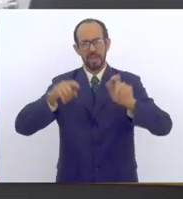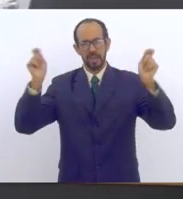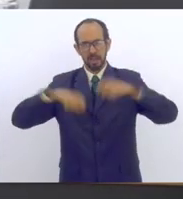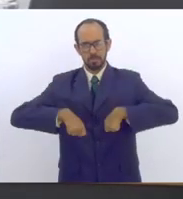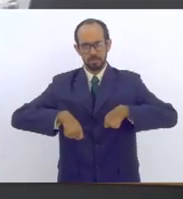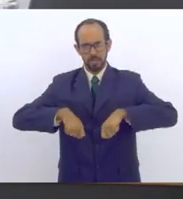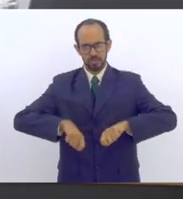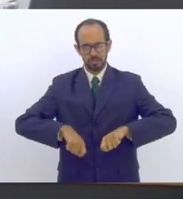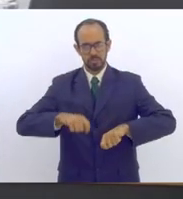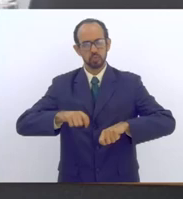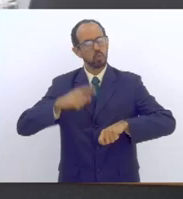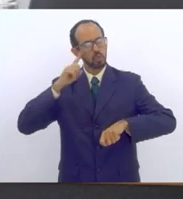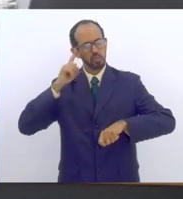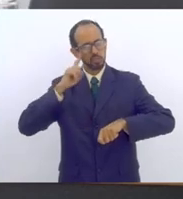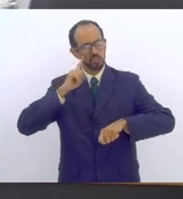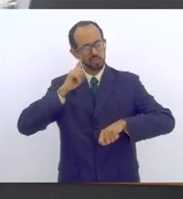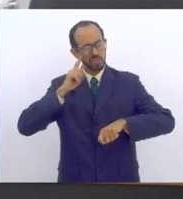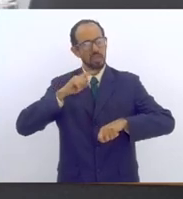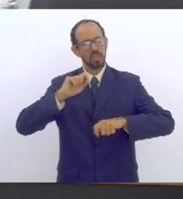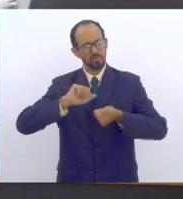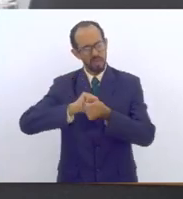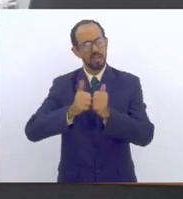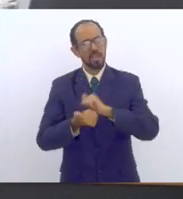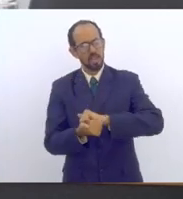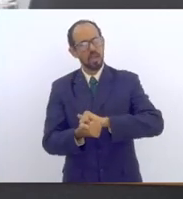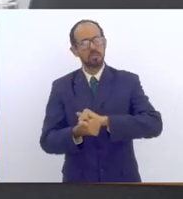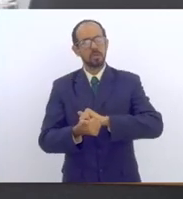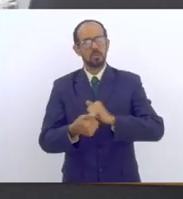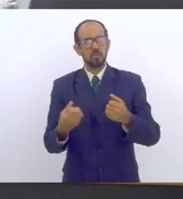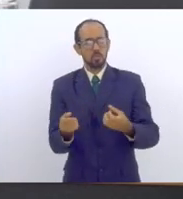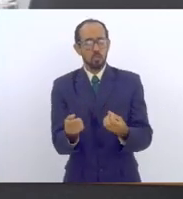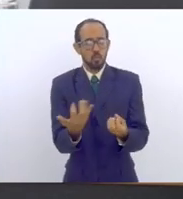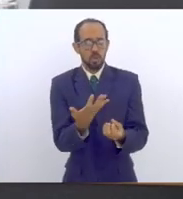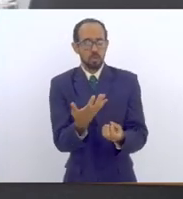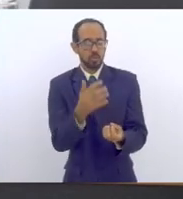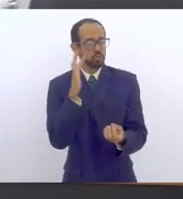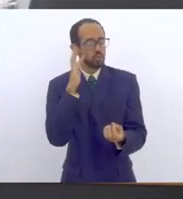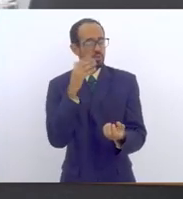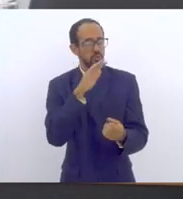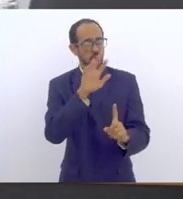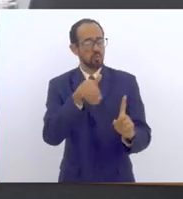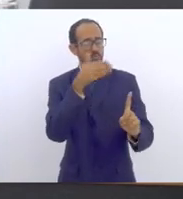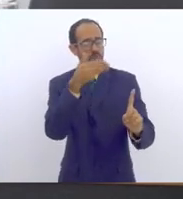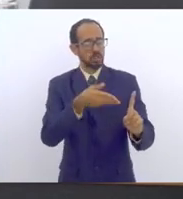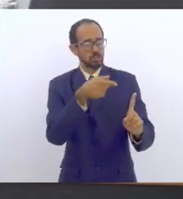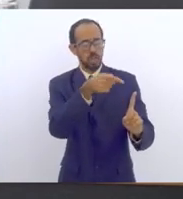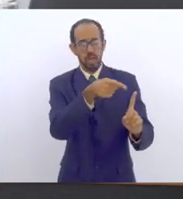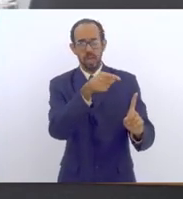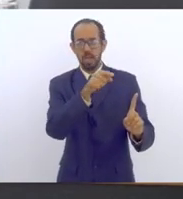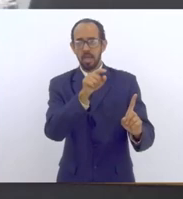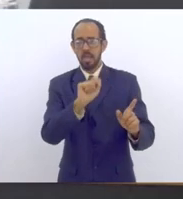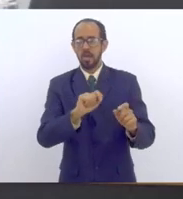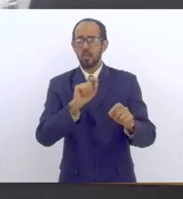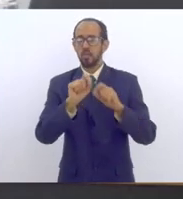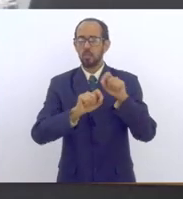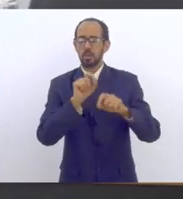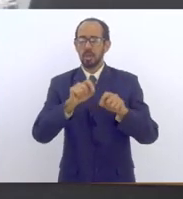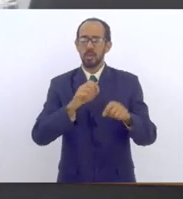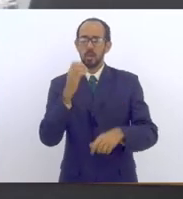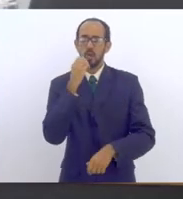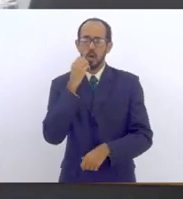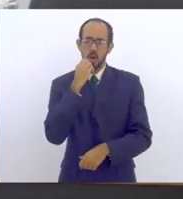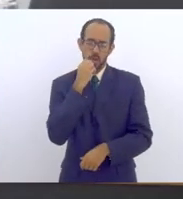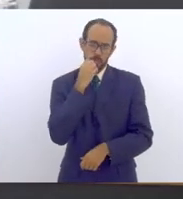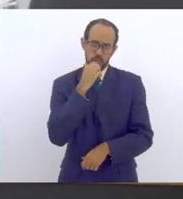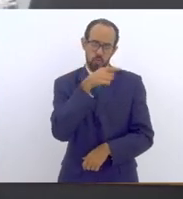dia ele vai ser aprimorado então quando nós decidimos dar essa medalha é homenagem obviamente ao Reis